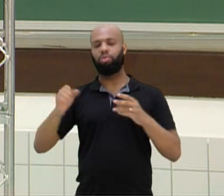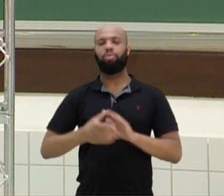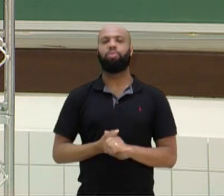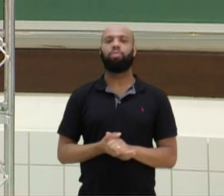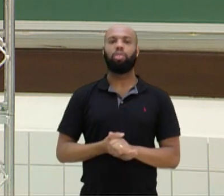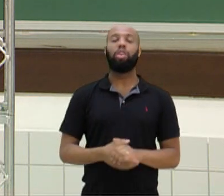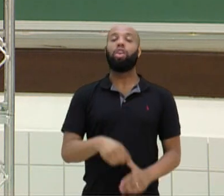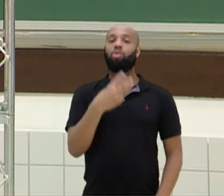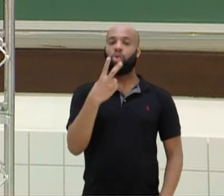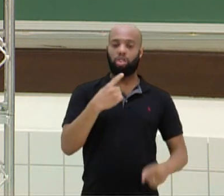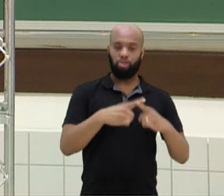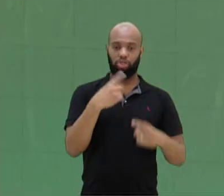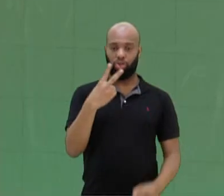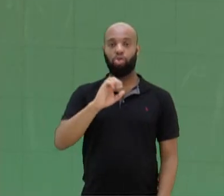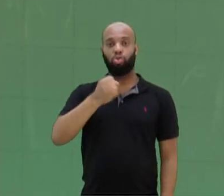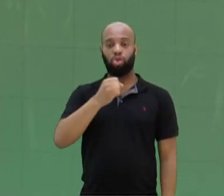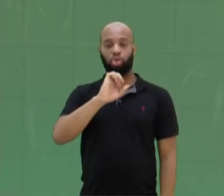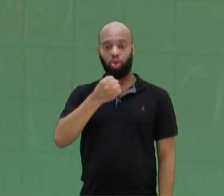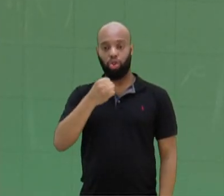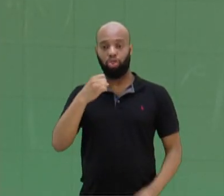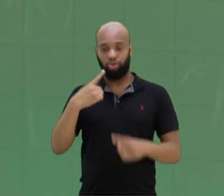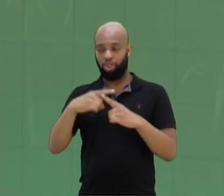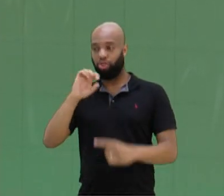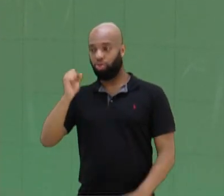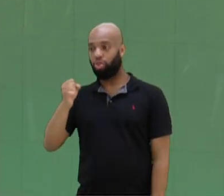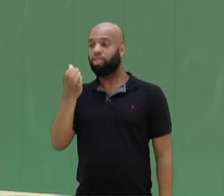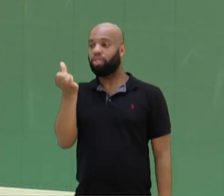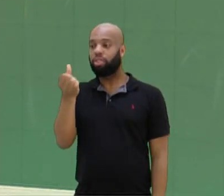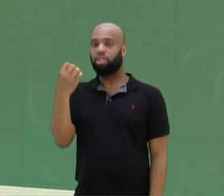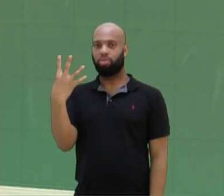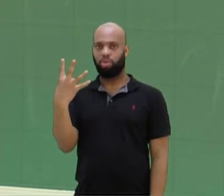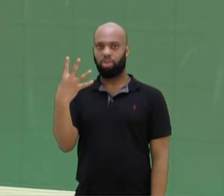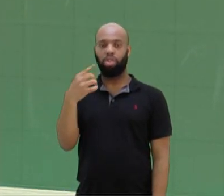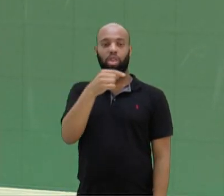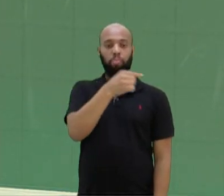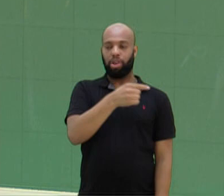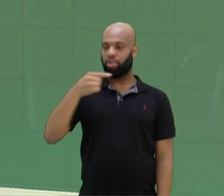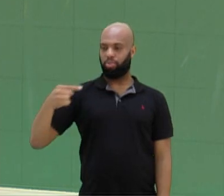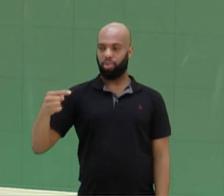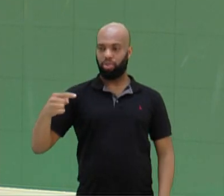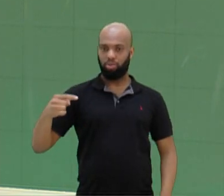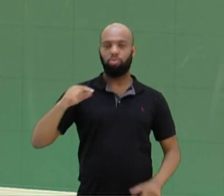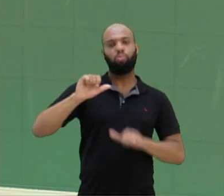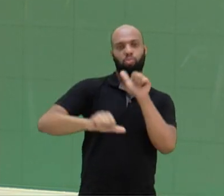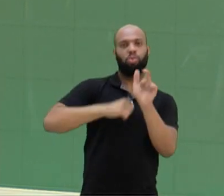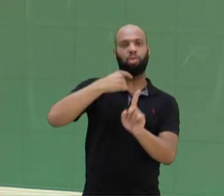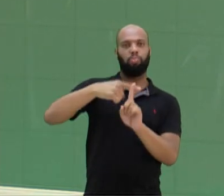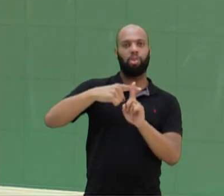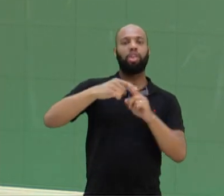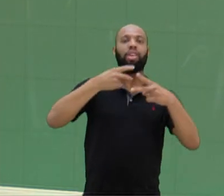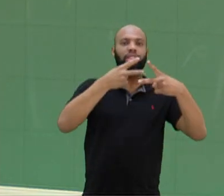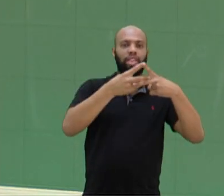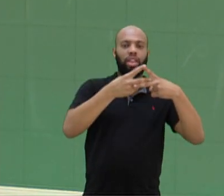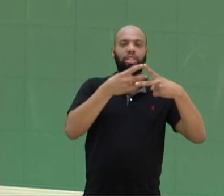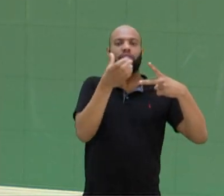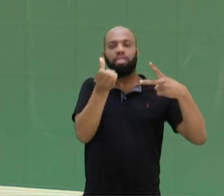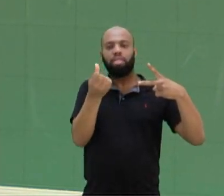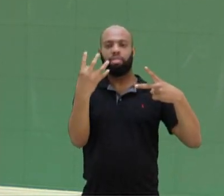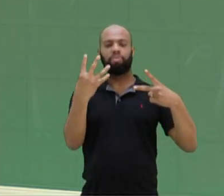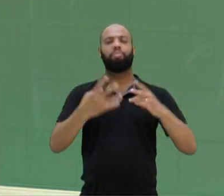tem problema, calculo o delta. Vem para cá, calculo o delta. B ao quadrado menos 4ac. Como